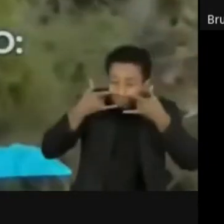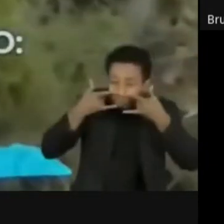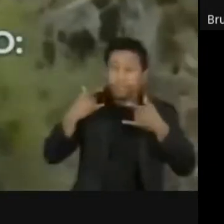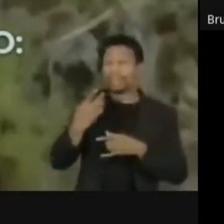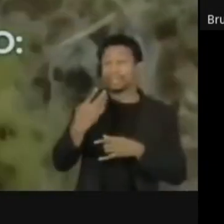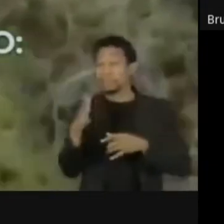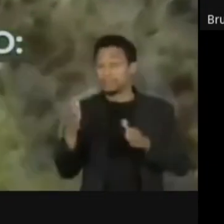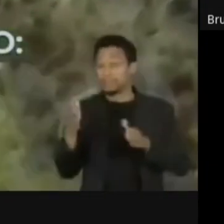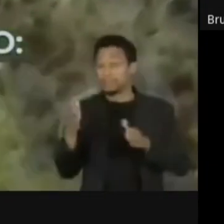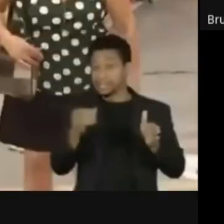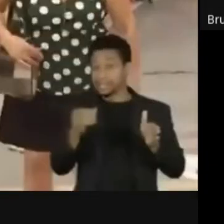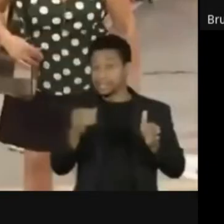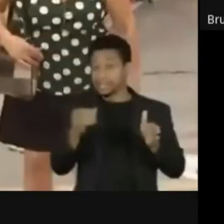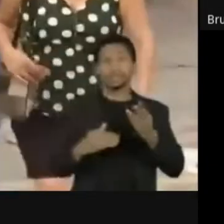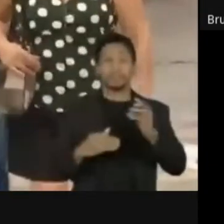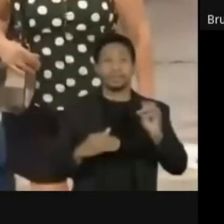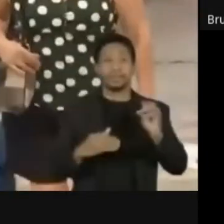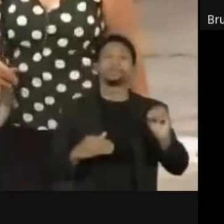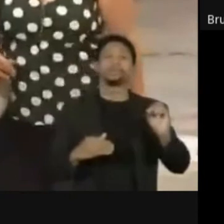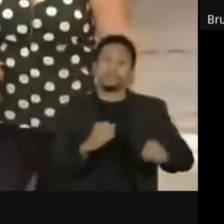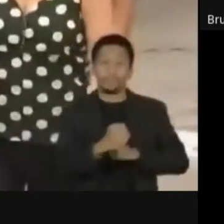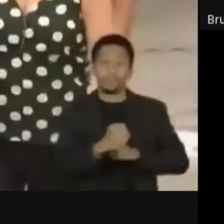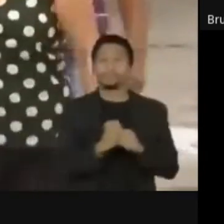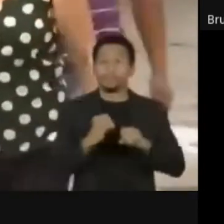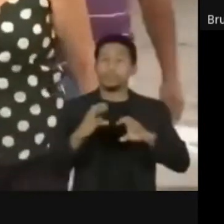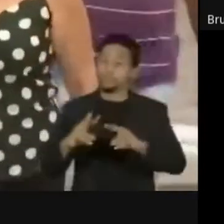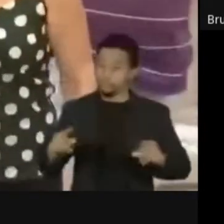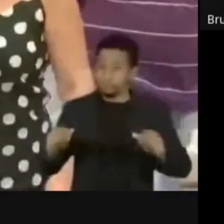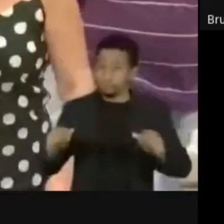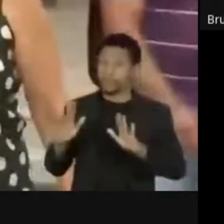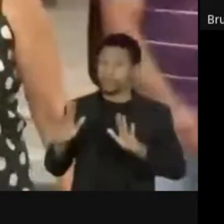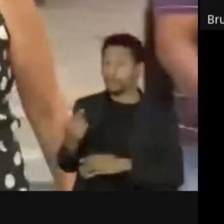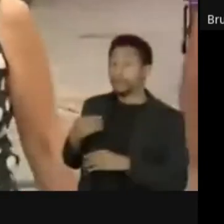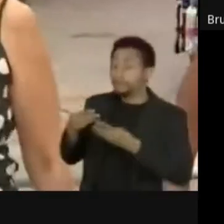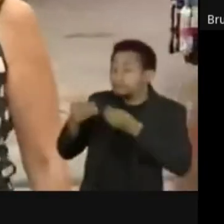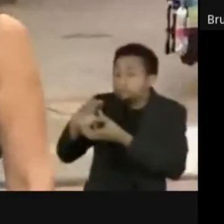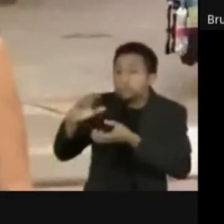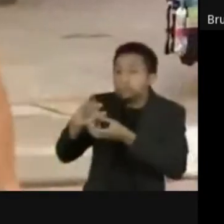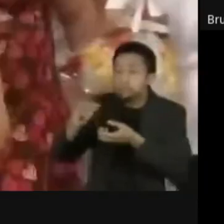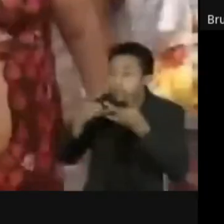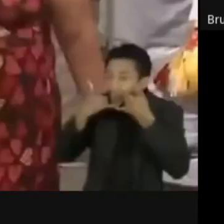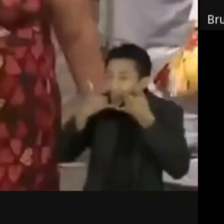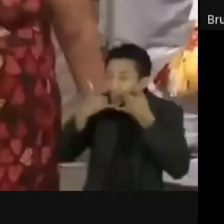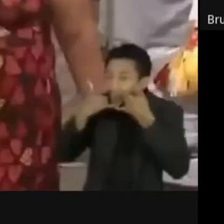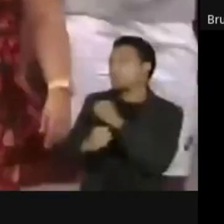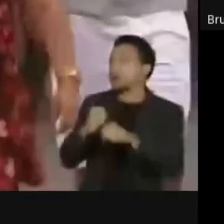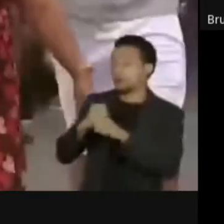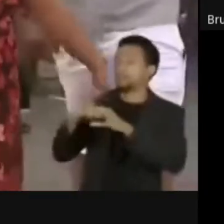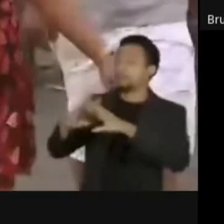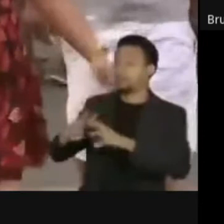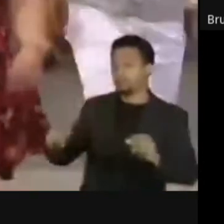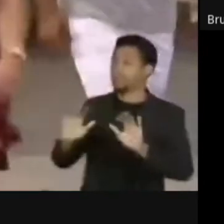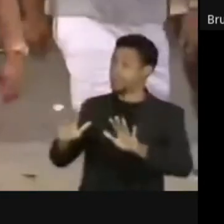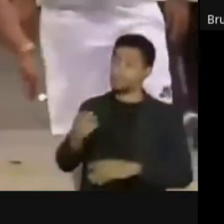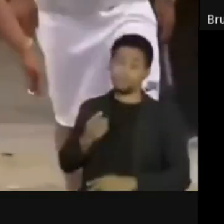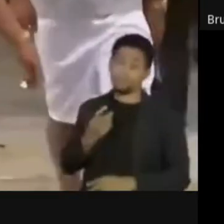300 anos para a decomposição. Já as de algodão, bem mais comuns, precisam de apenas 1 ano. Mesmo assim, o descarte delas não